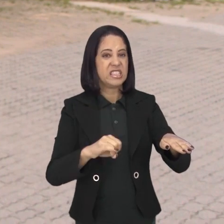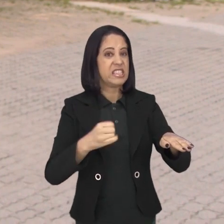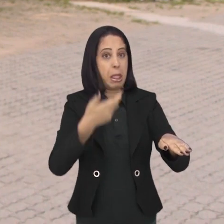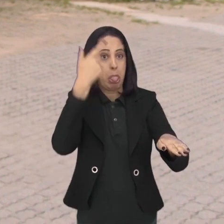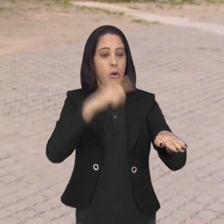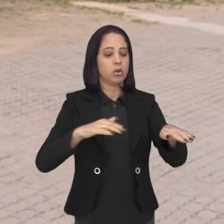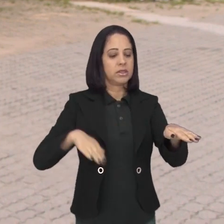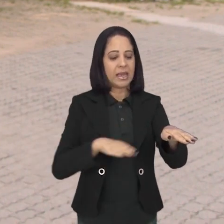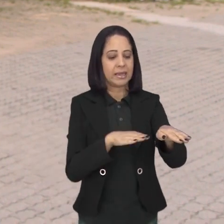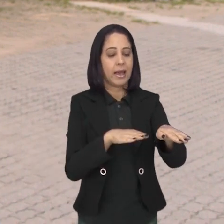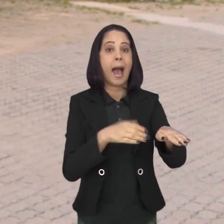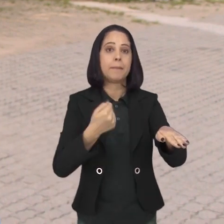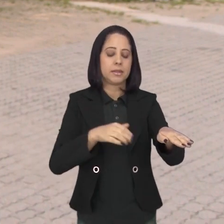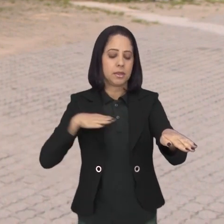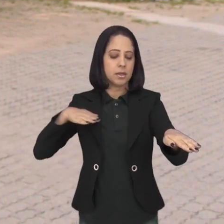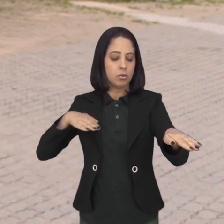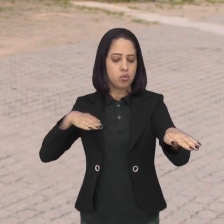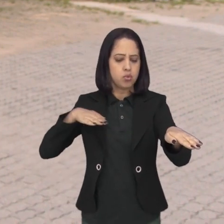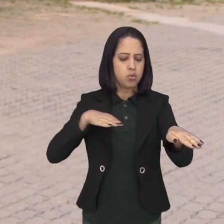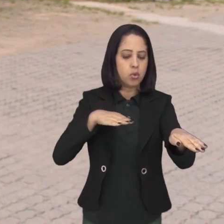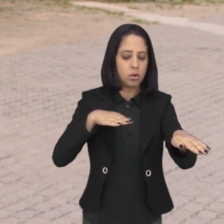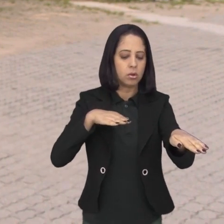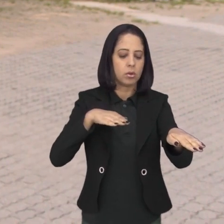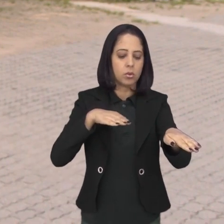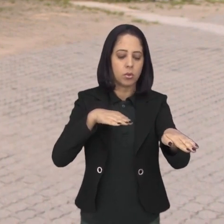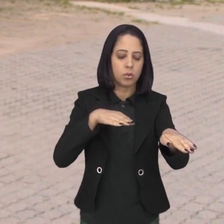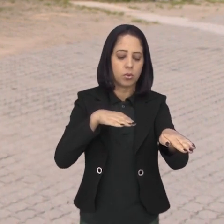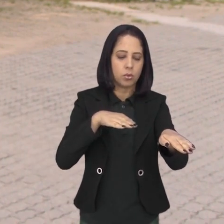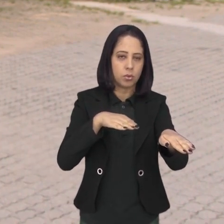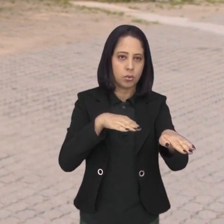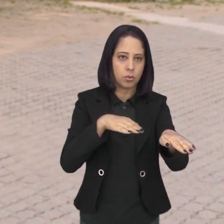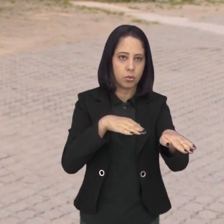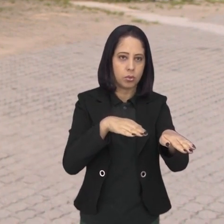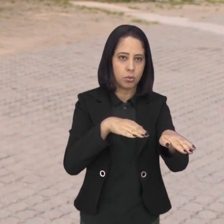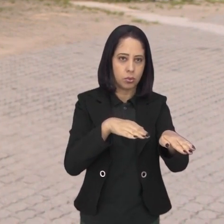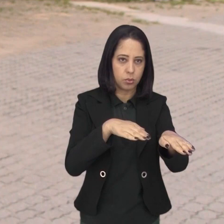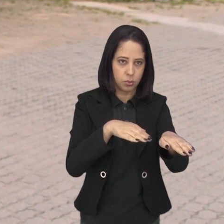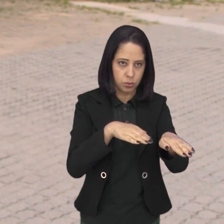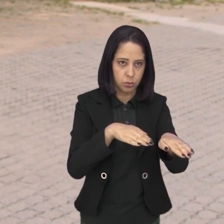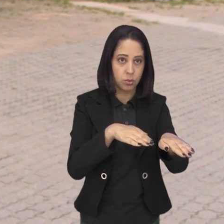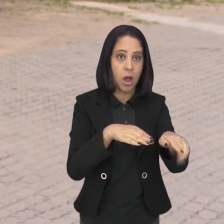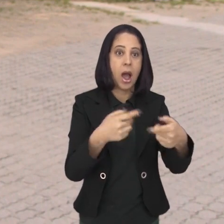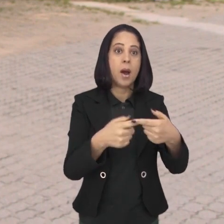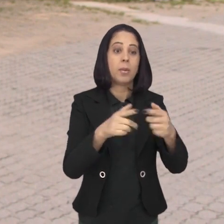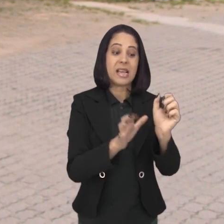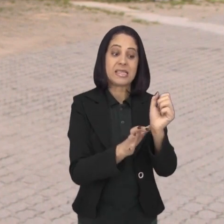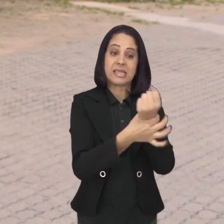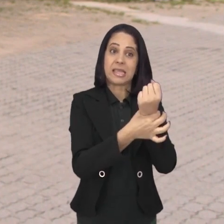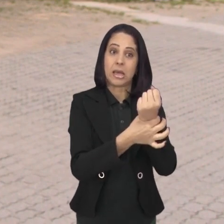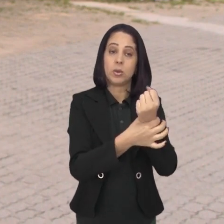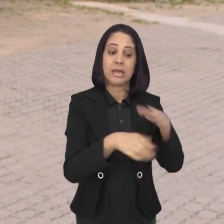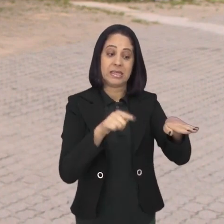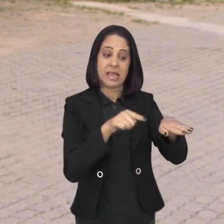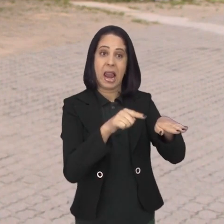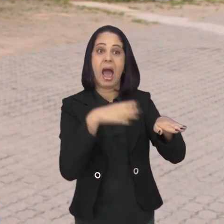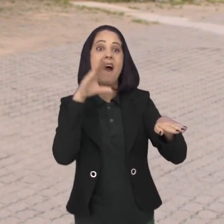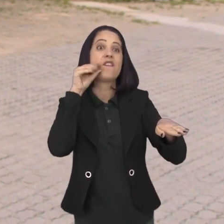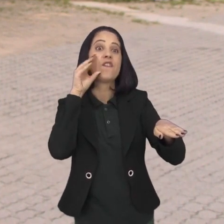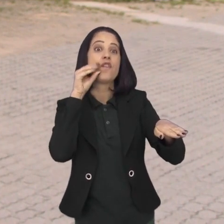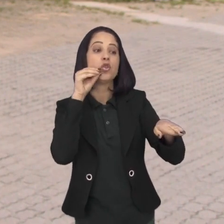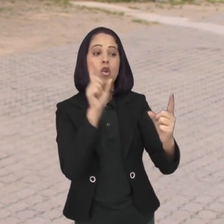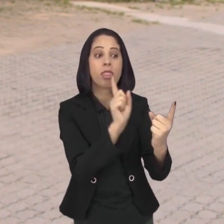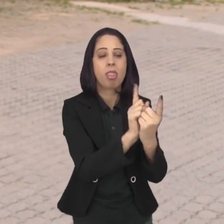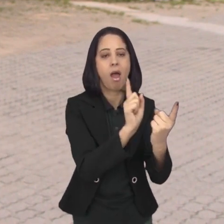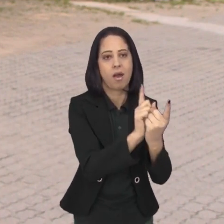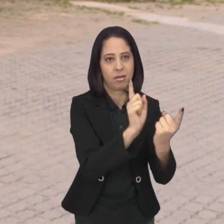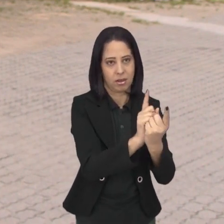rolamento. Se por algum motivo ele não conseguir mudar de faixa, que ele reduza a velocidade. Que ele sinalize ou reduza a velocidade para garantir a segurança das pessoas que